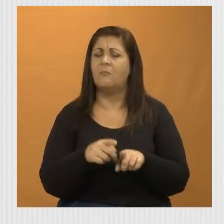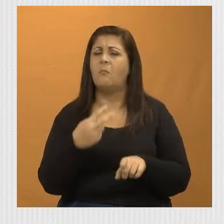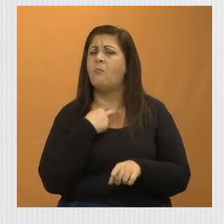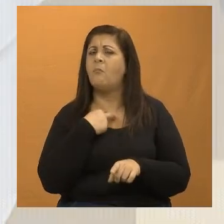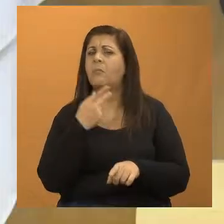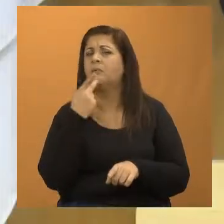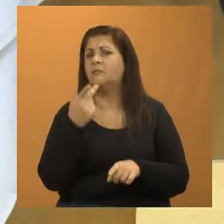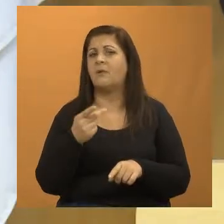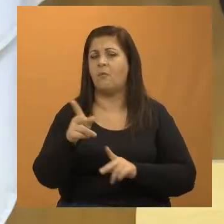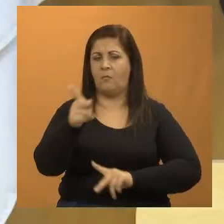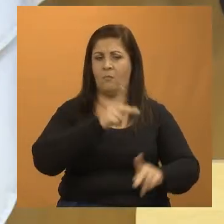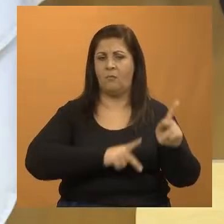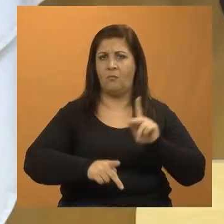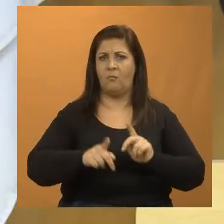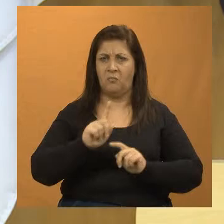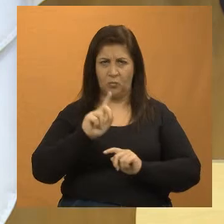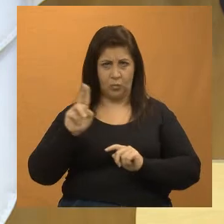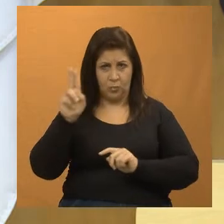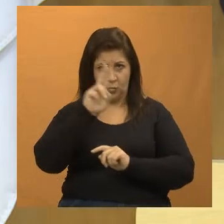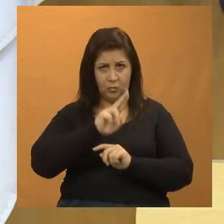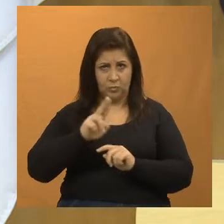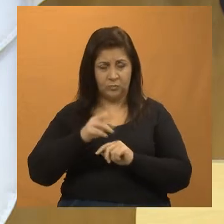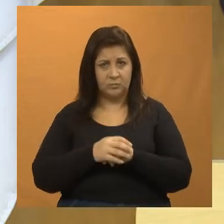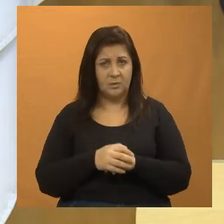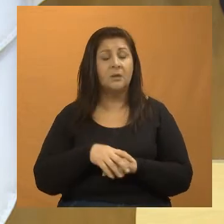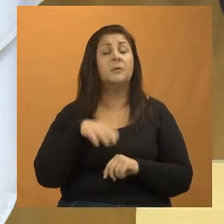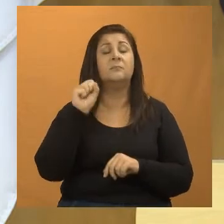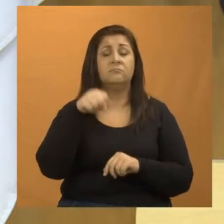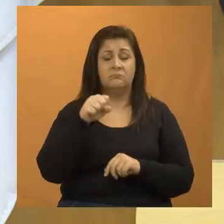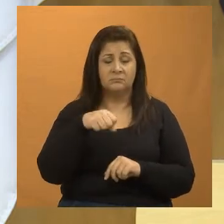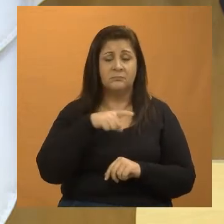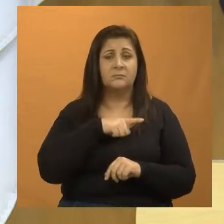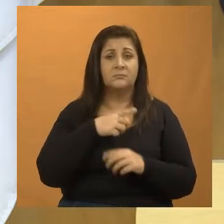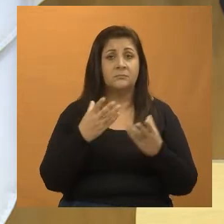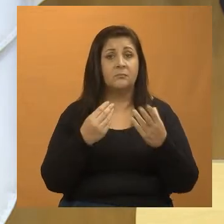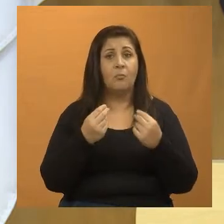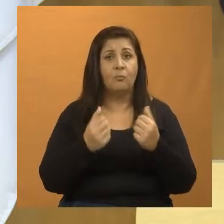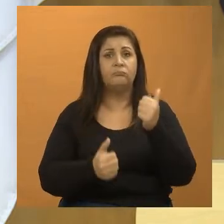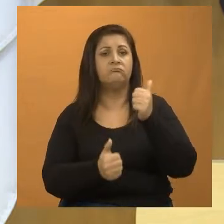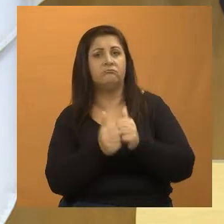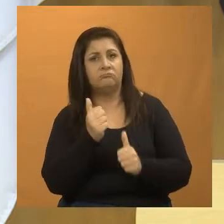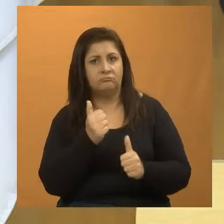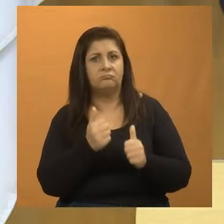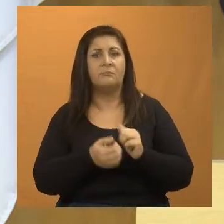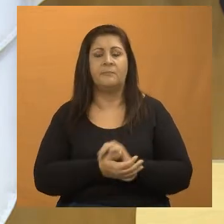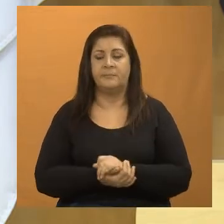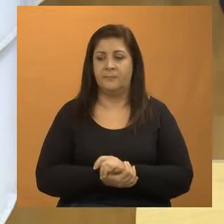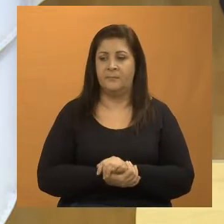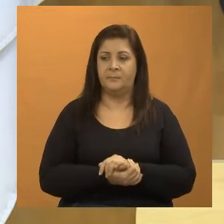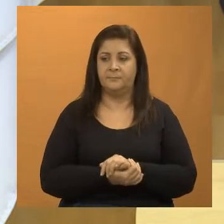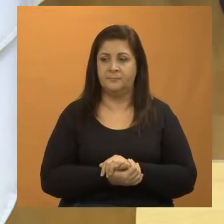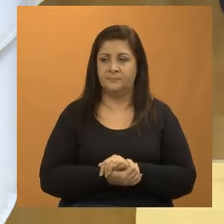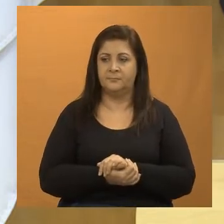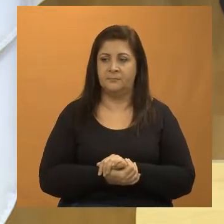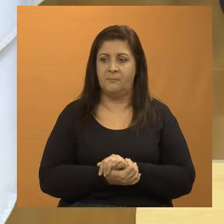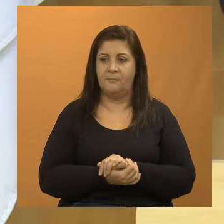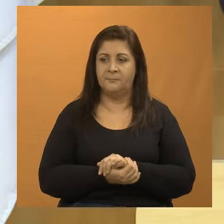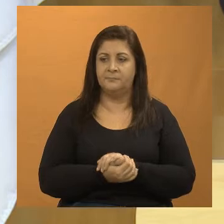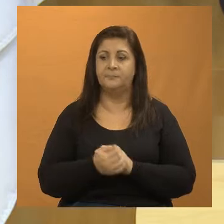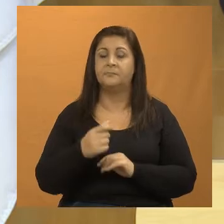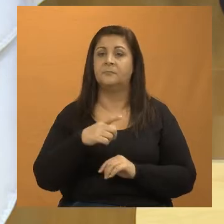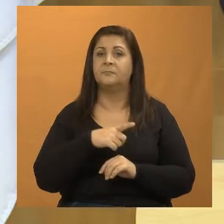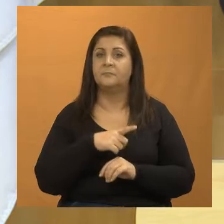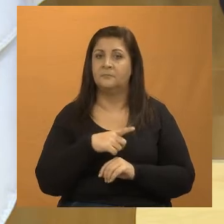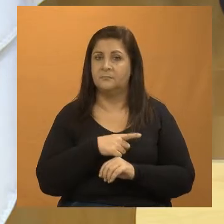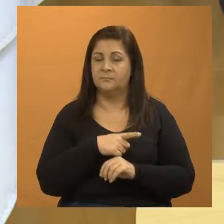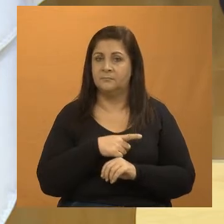população não usou o estádio. Ele foi palco de muitos amistosos e outros jogos realizados. Sem contar, tivemos lá